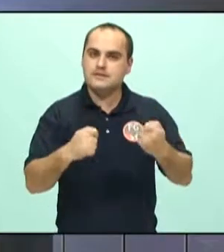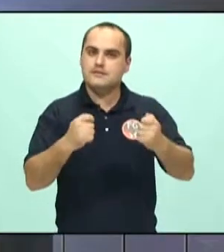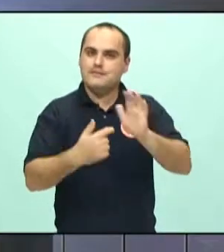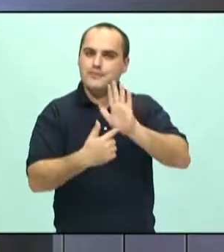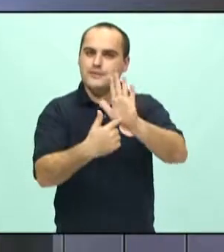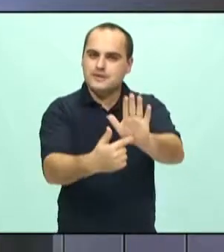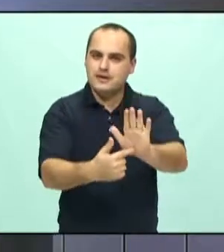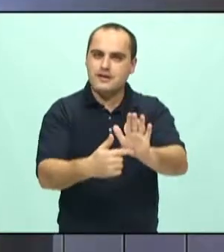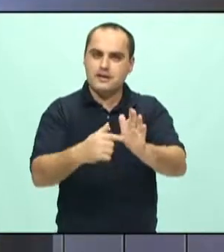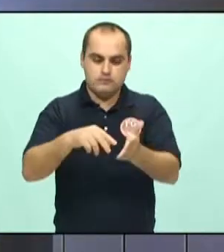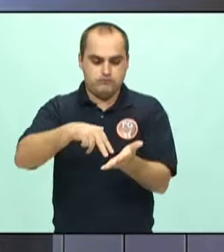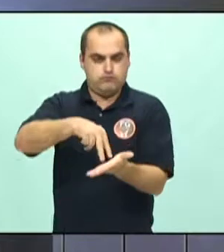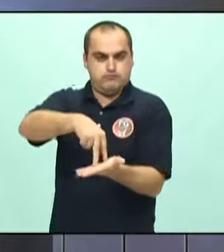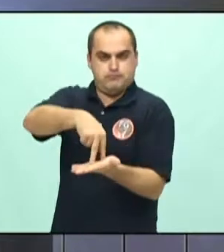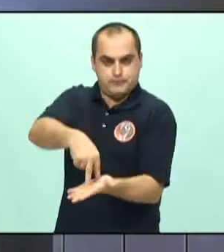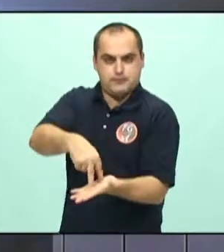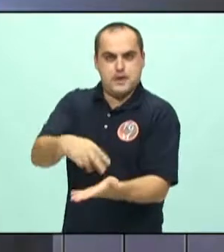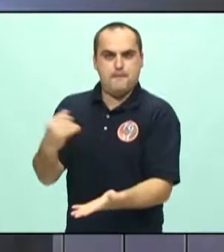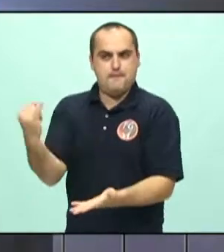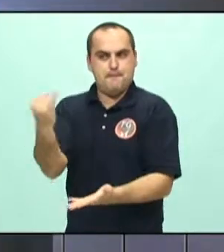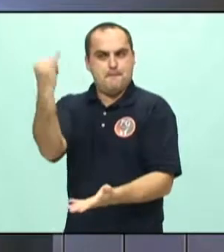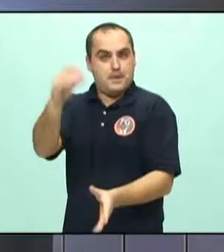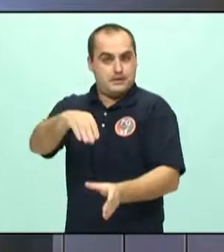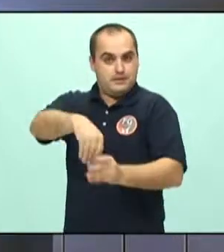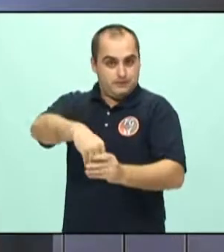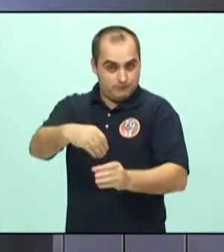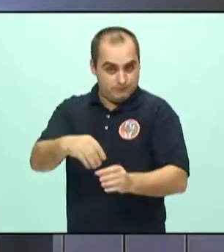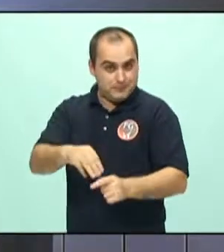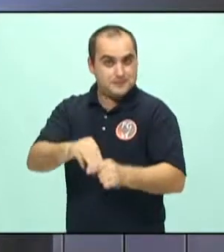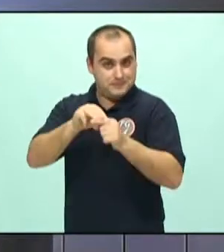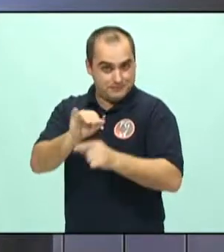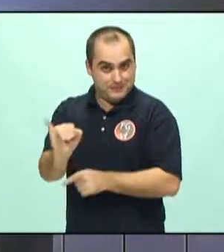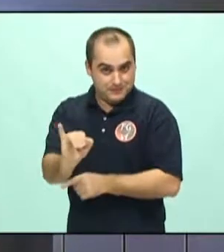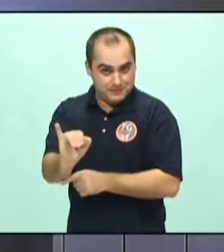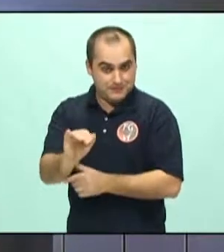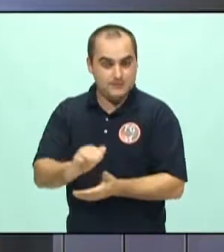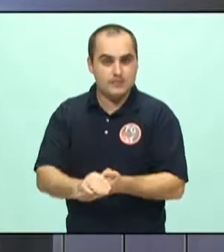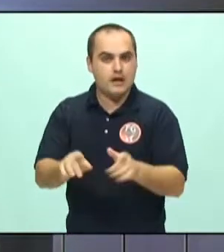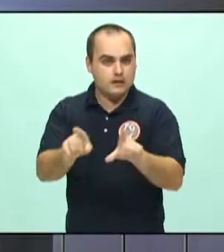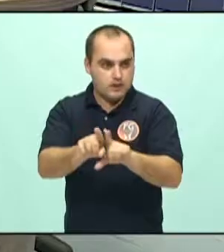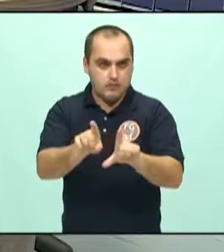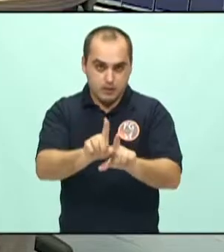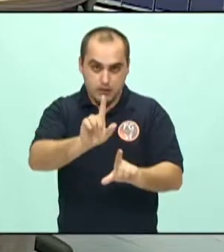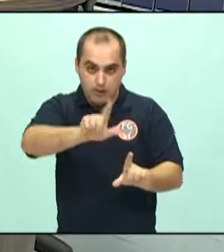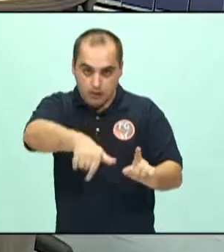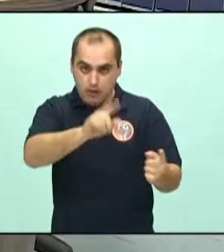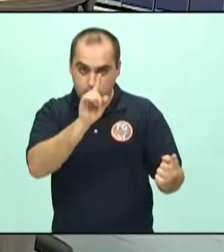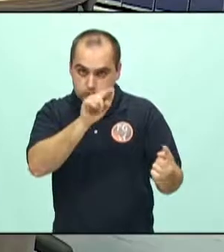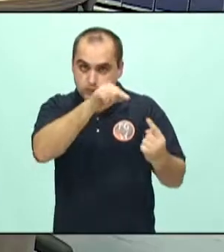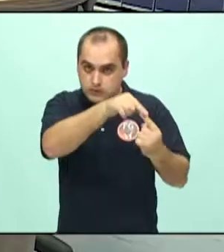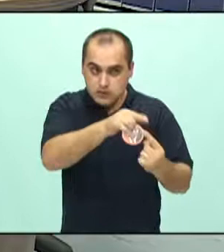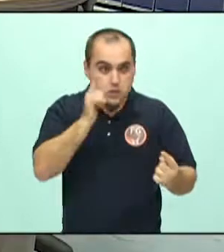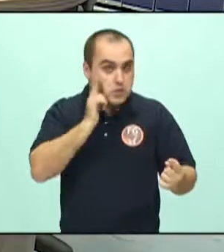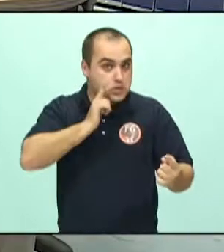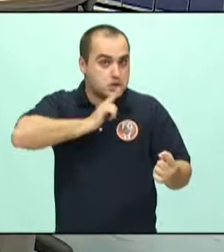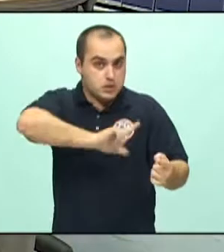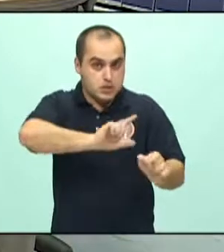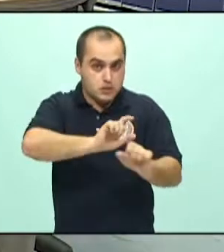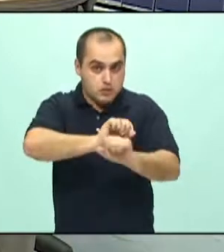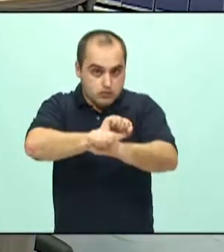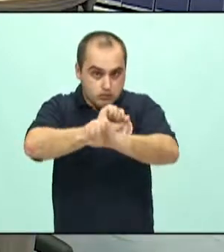e a importância dele no município de Itajaí. Foi um objetivo alcançado com esse